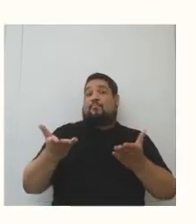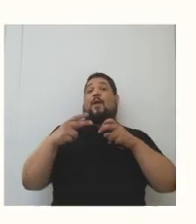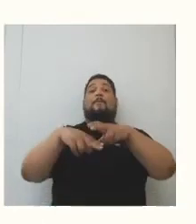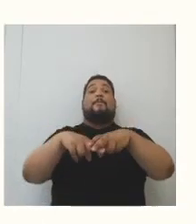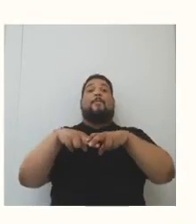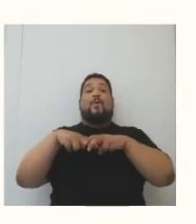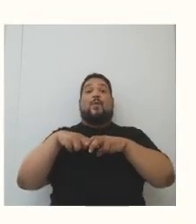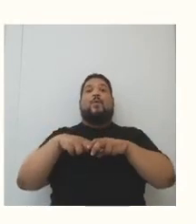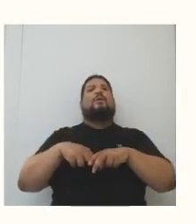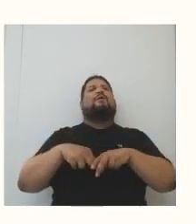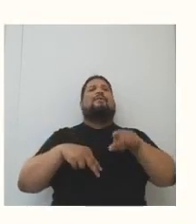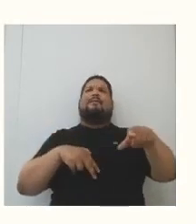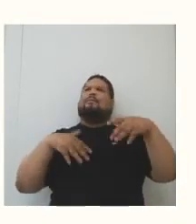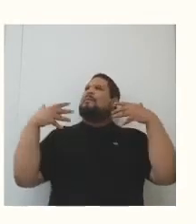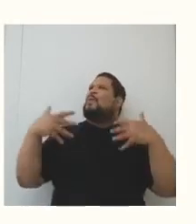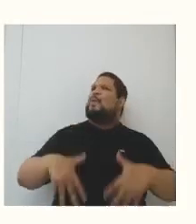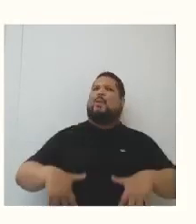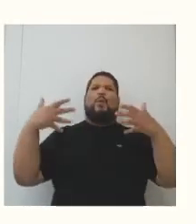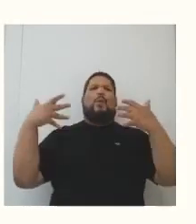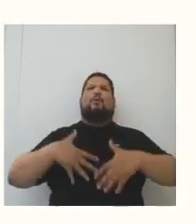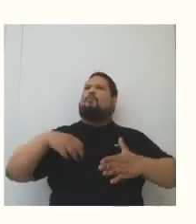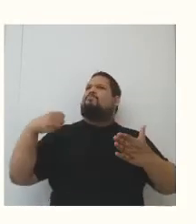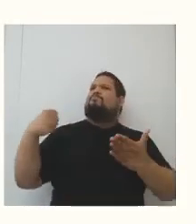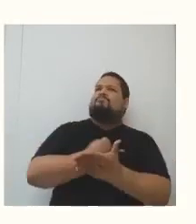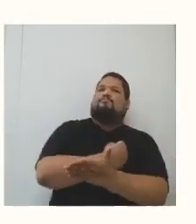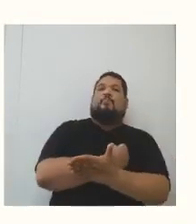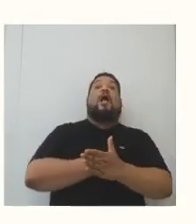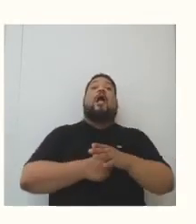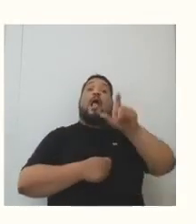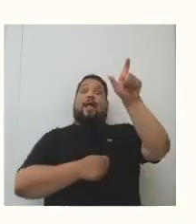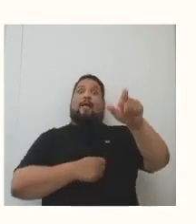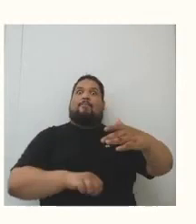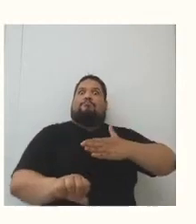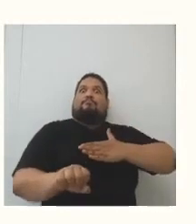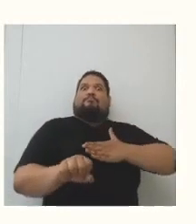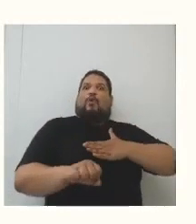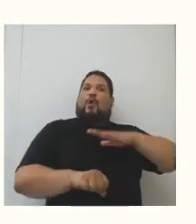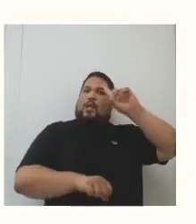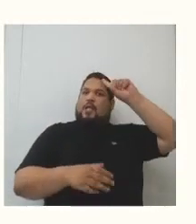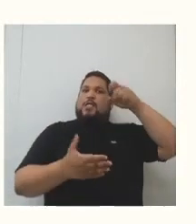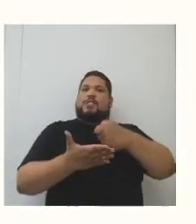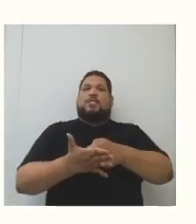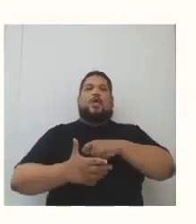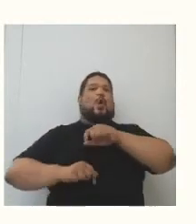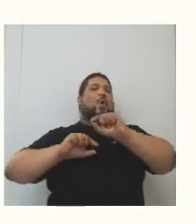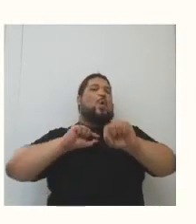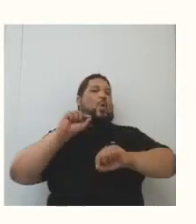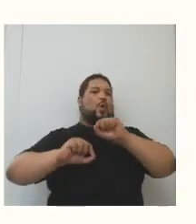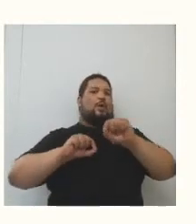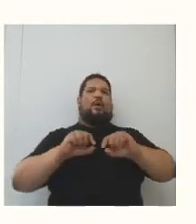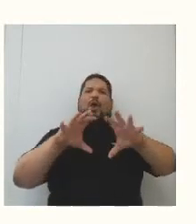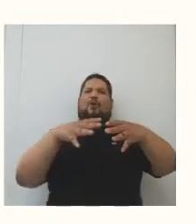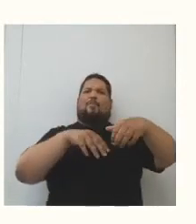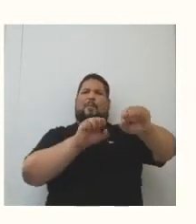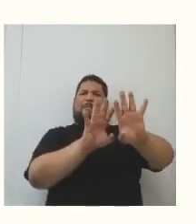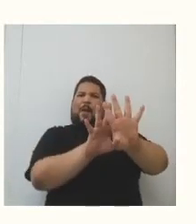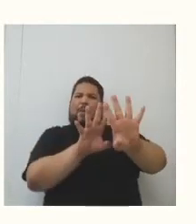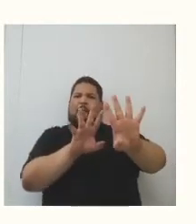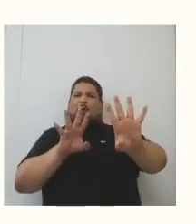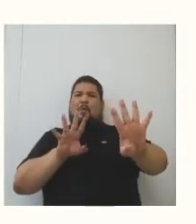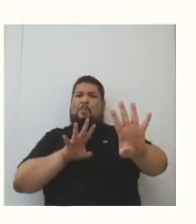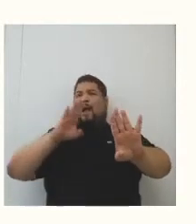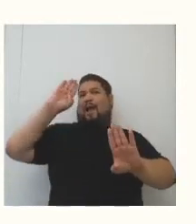assim, frustrado em seus planos, Napoleão então toma uma decisão. Está lá, com seu exército humilhado, com seu